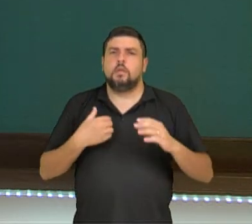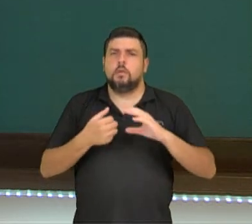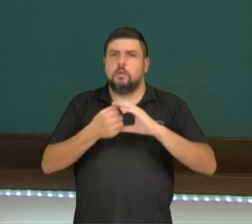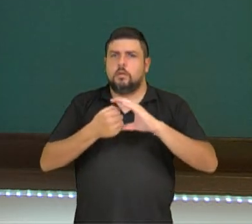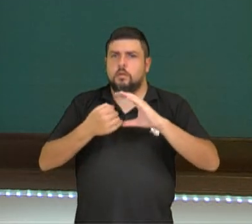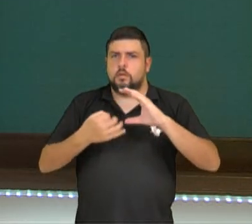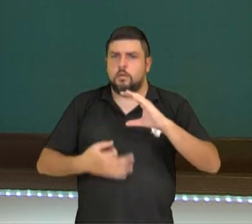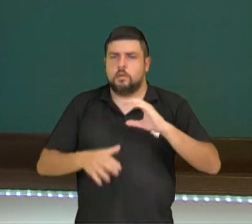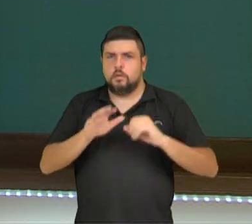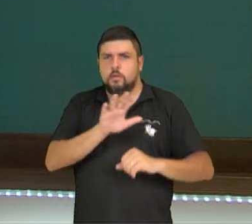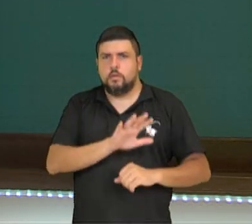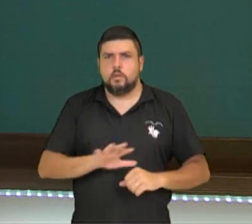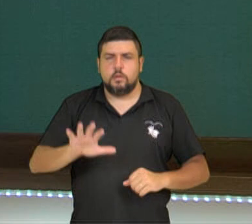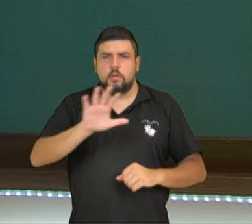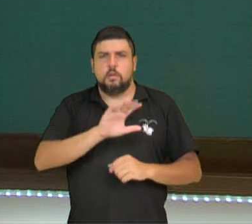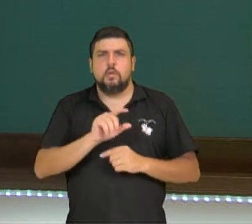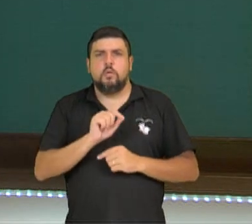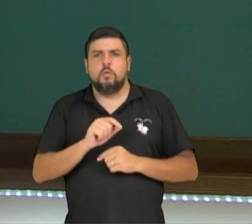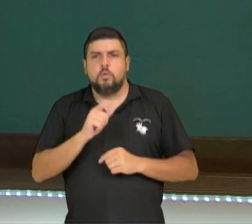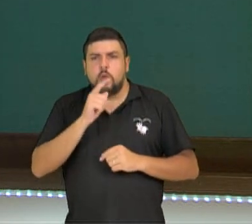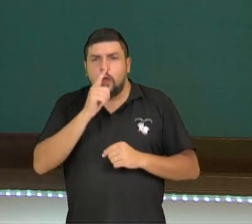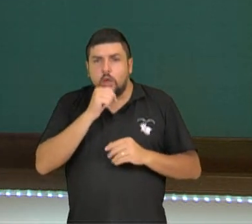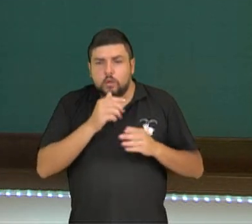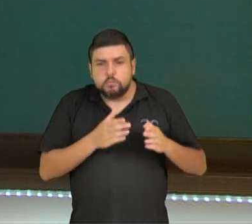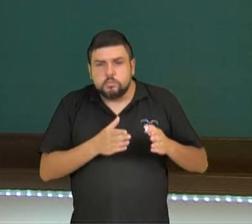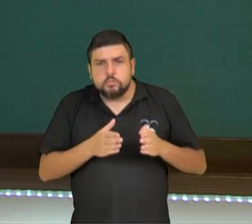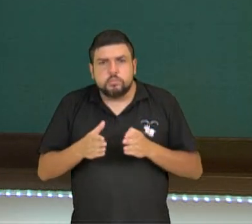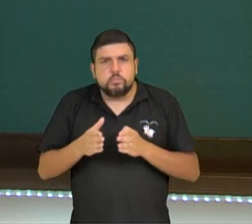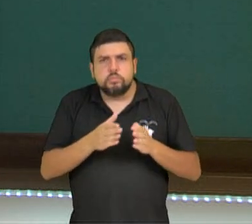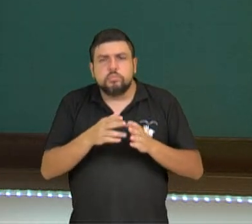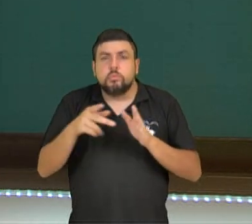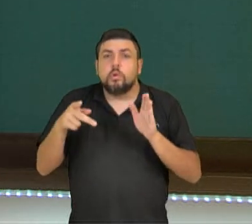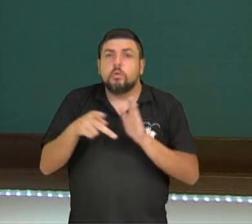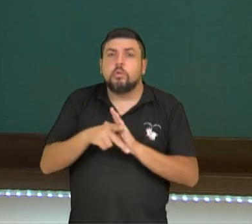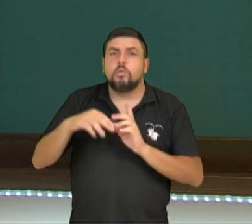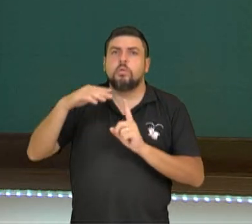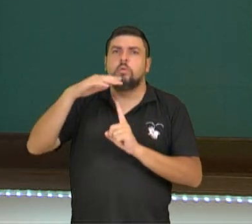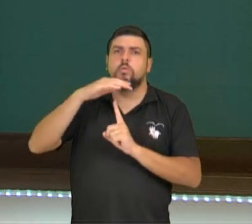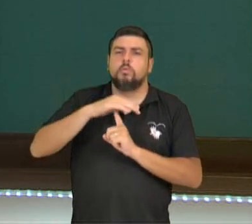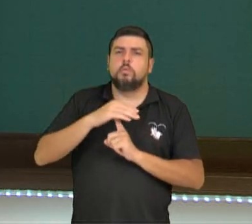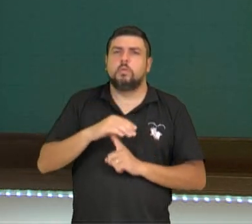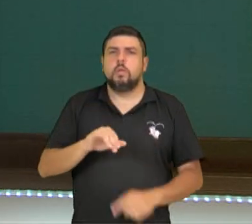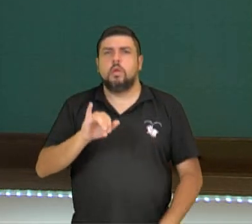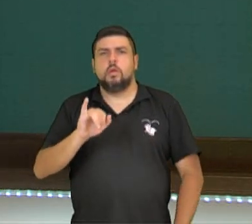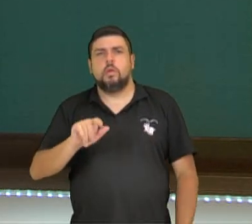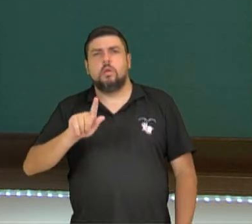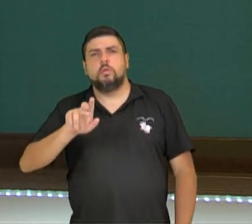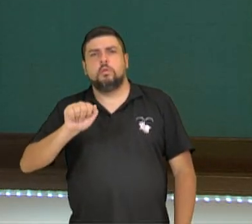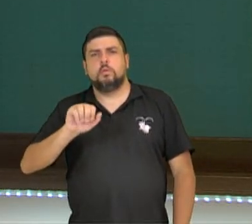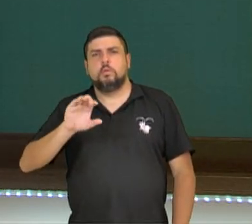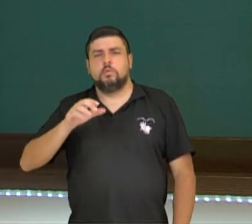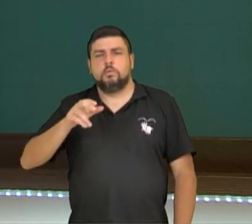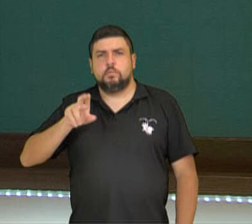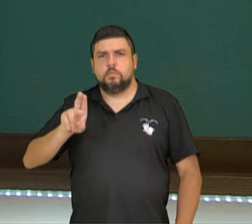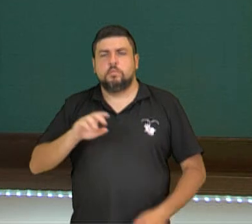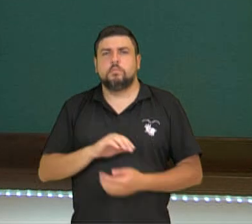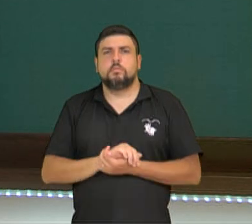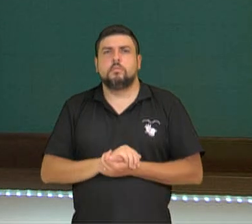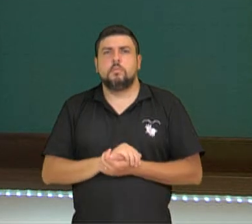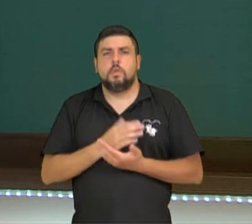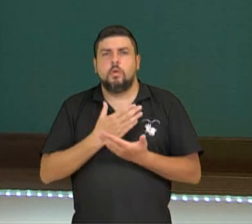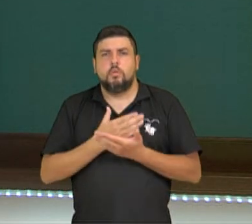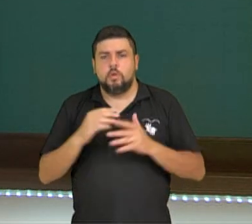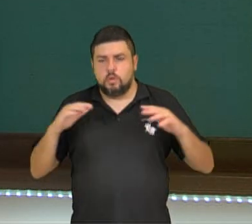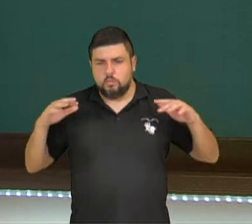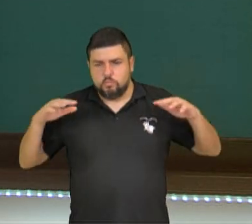É considerado o maior rio totalmente paranaense, o rio Iguaçu. Nasce aqui, é formado pelo encontro do